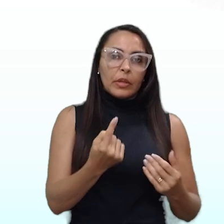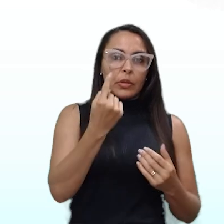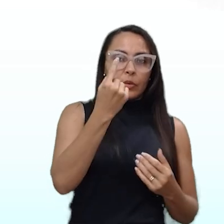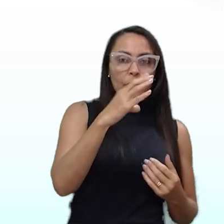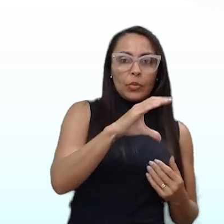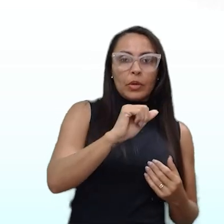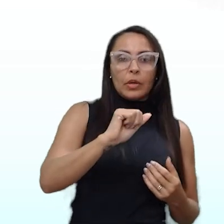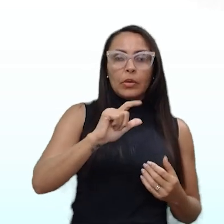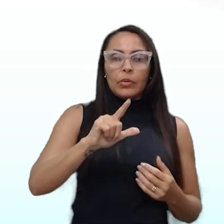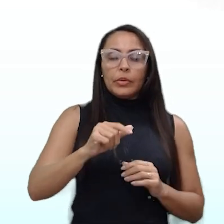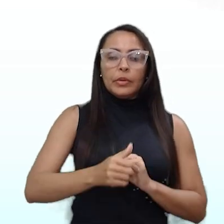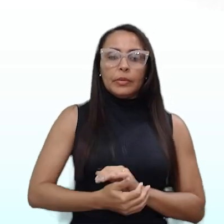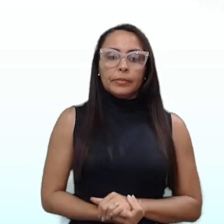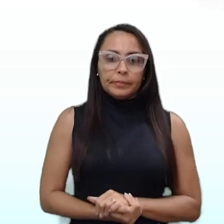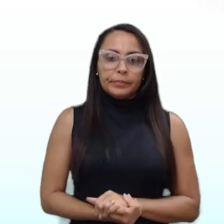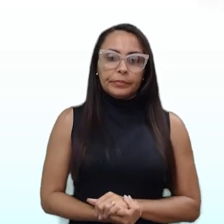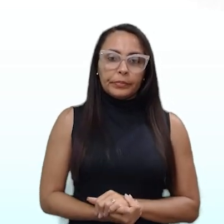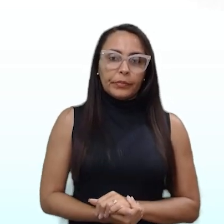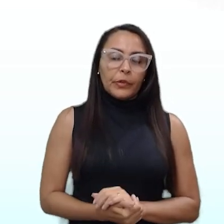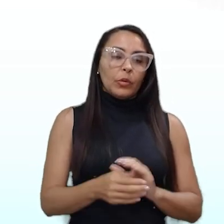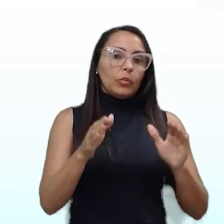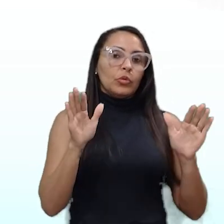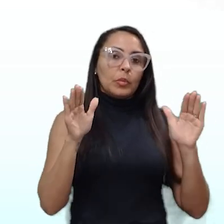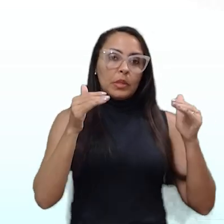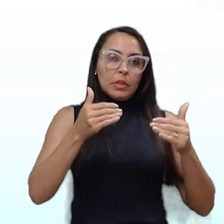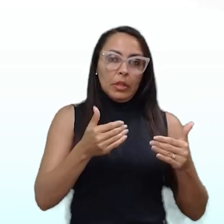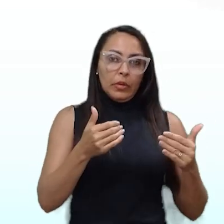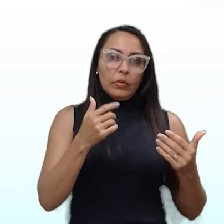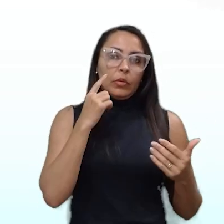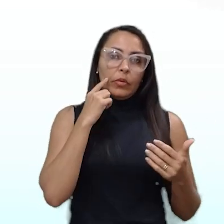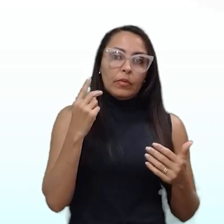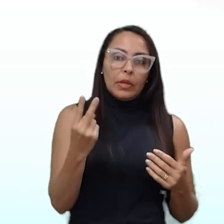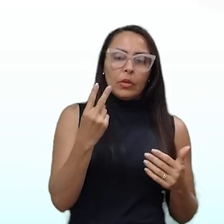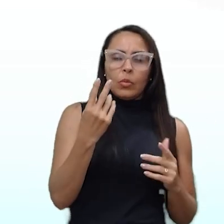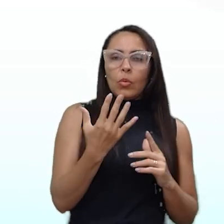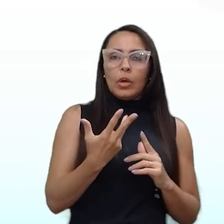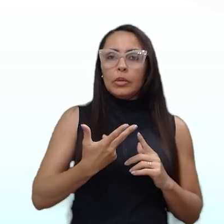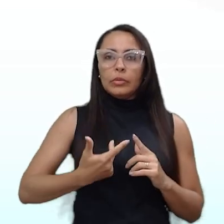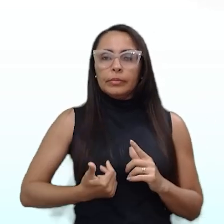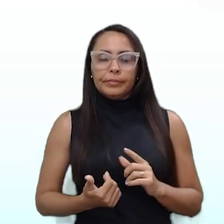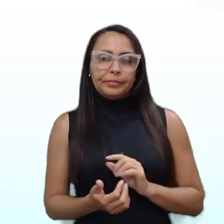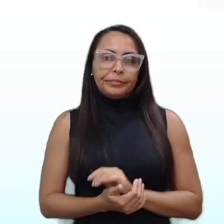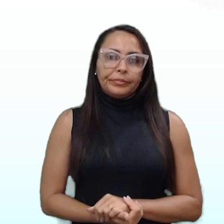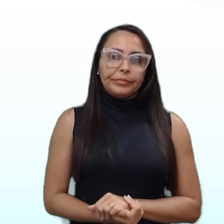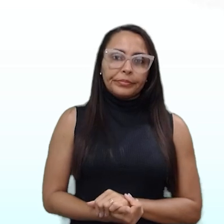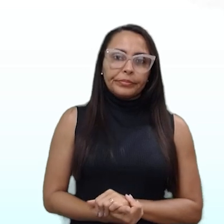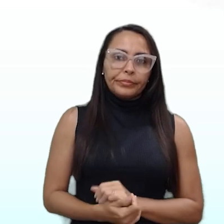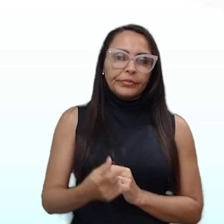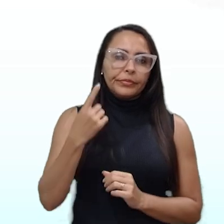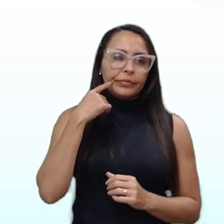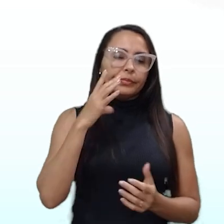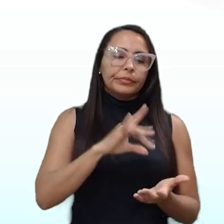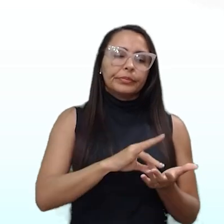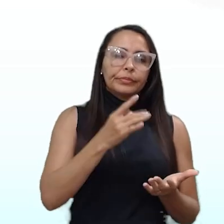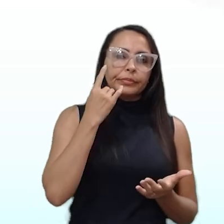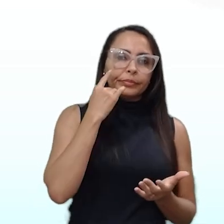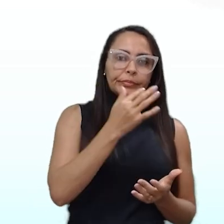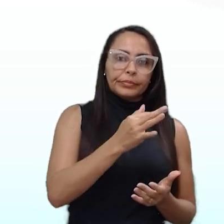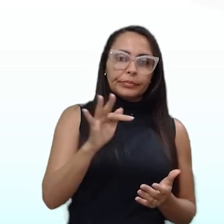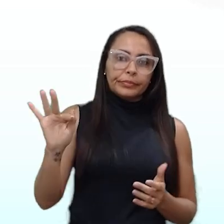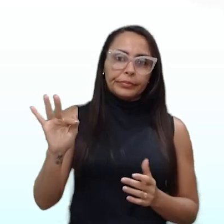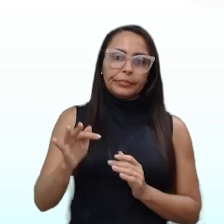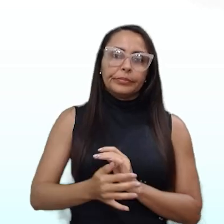grama por grau Celsius. O calor específico do bloco vale quanto? Bom, vamos lá. A gente vai aplicar a fórmula. A gente tem aí